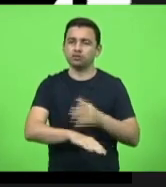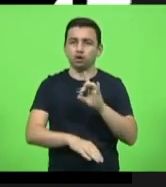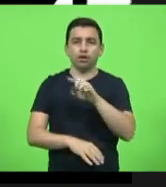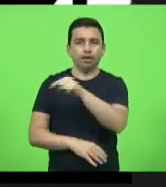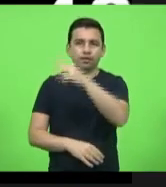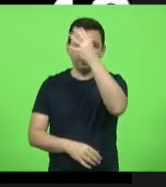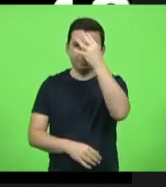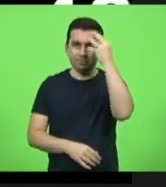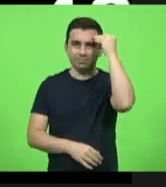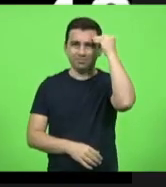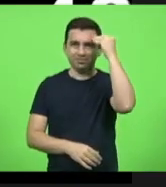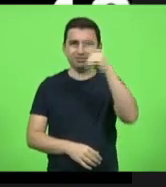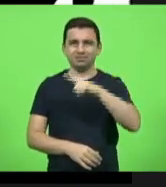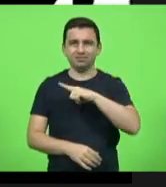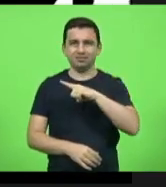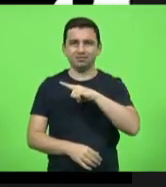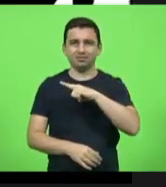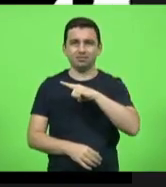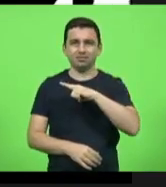por vários,